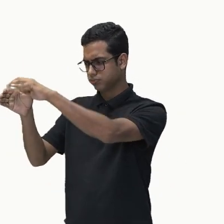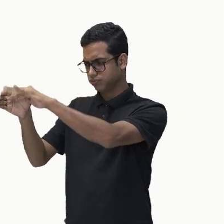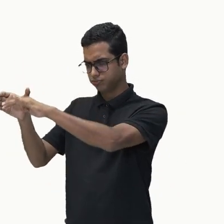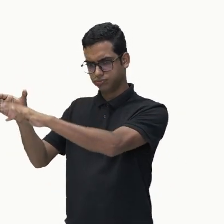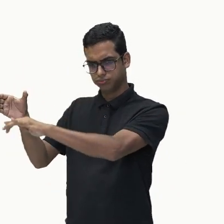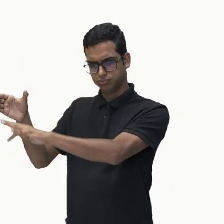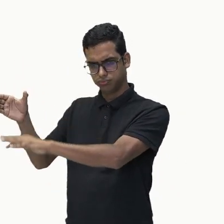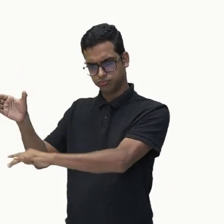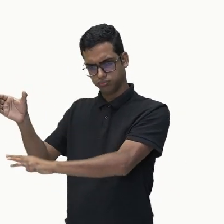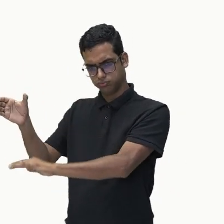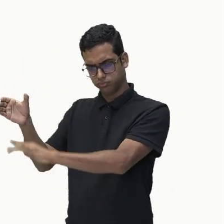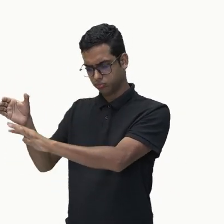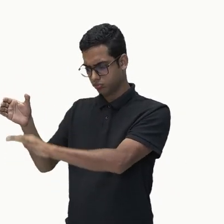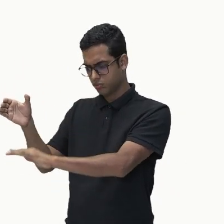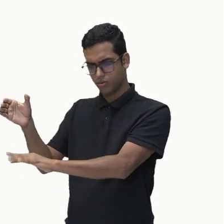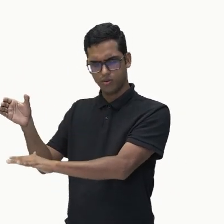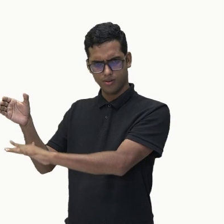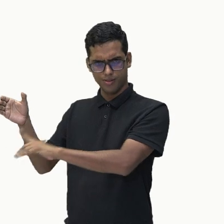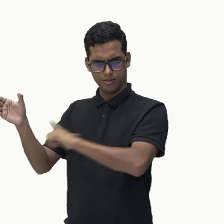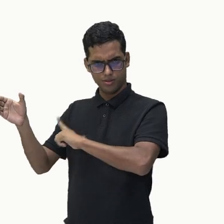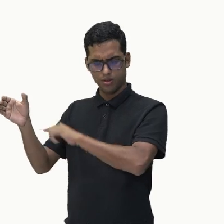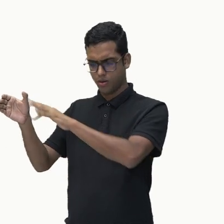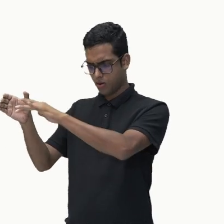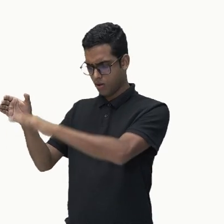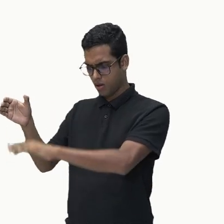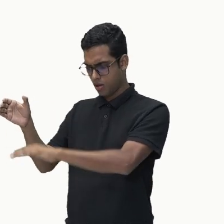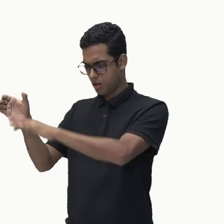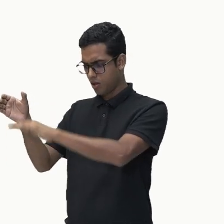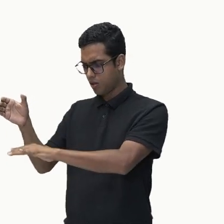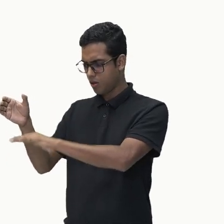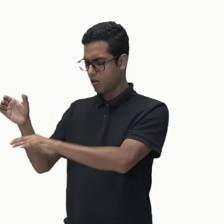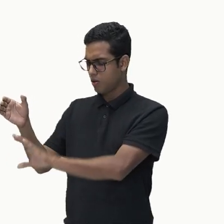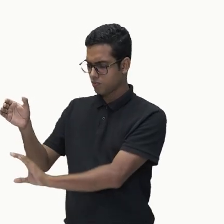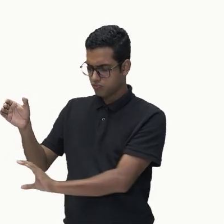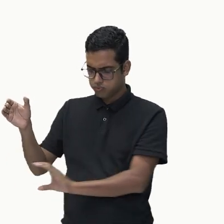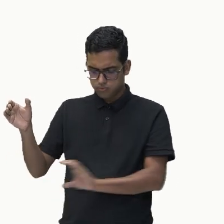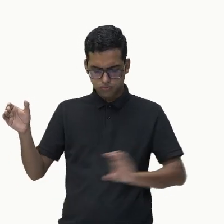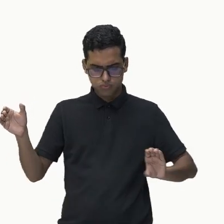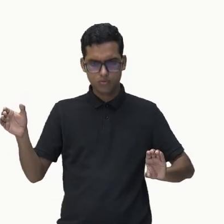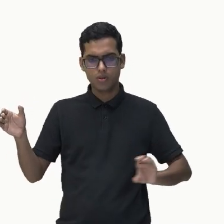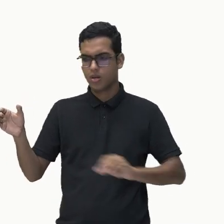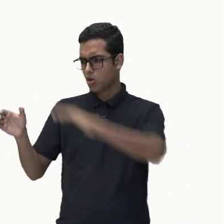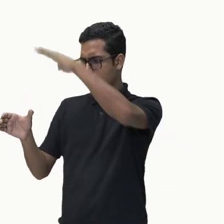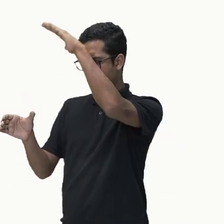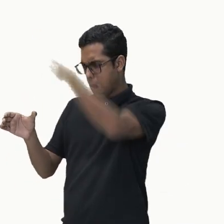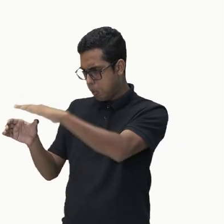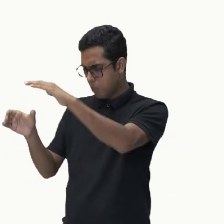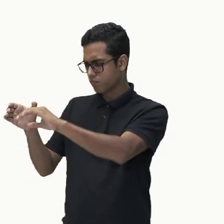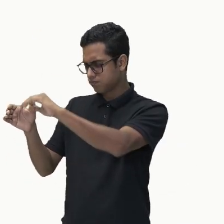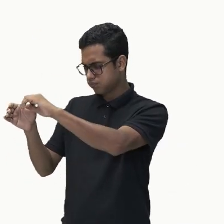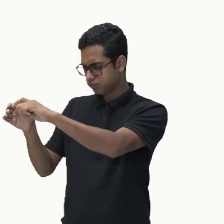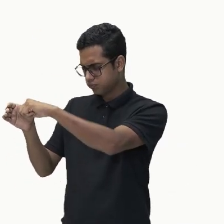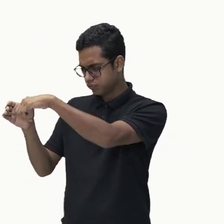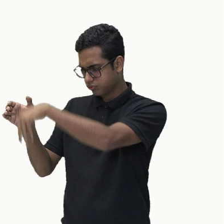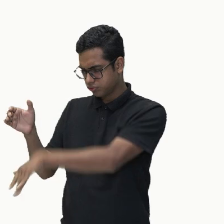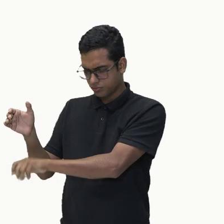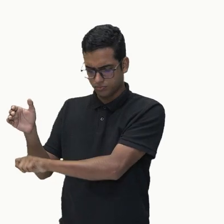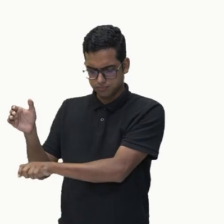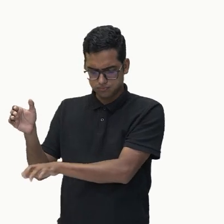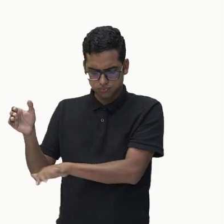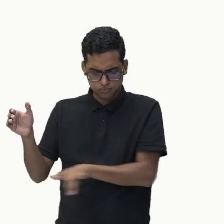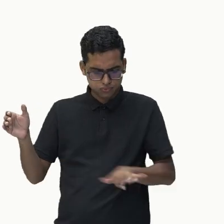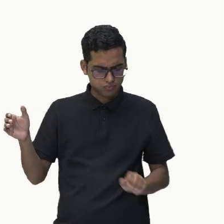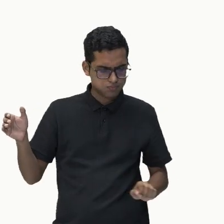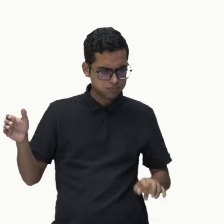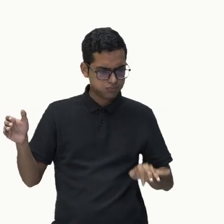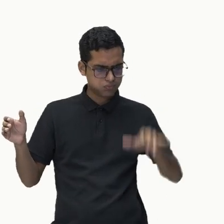uma variação. Eu tenho uma variação de volume. Essa variação de volume, ela altera essa altura aqui, né? Porque